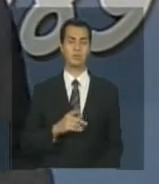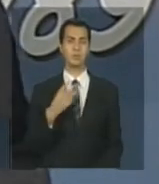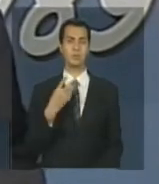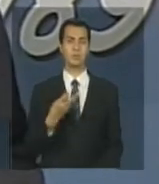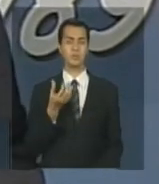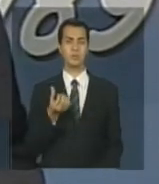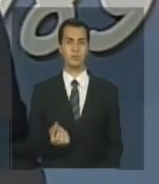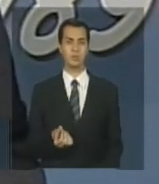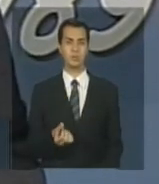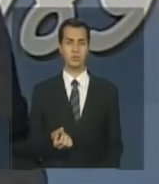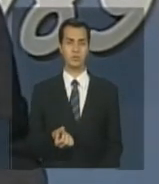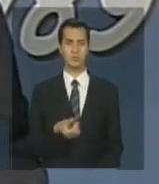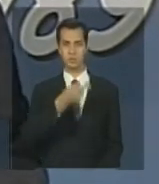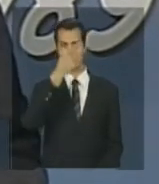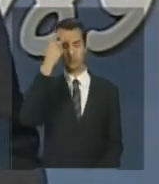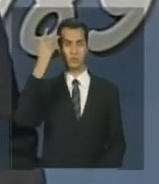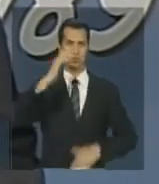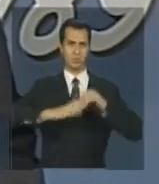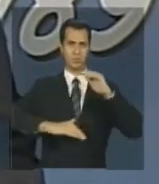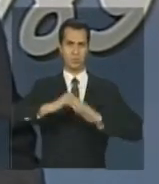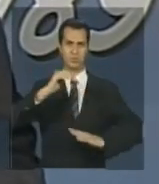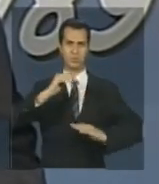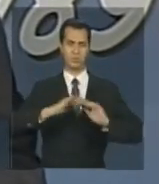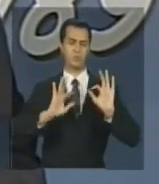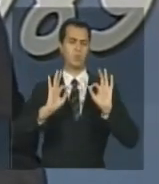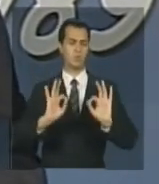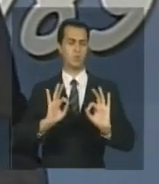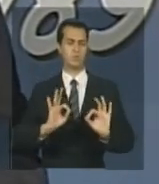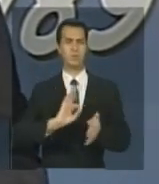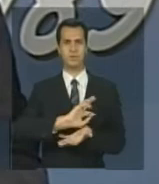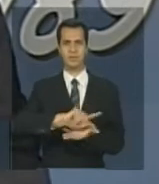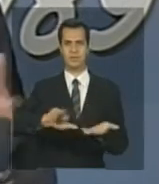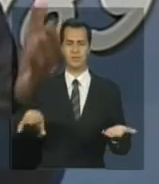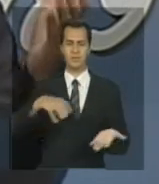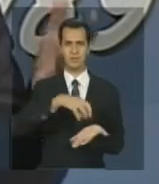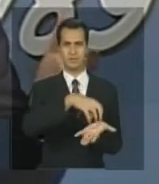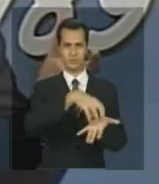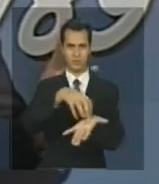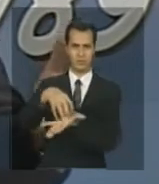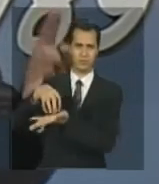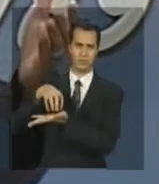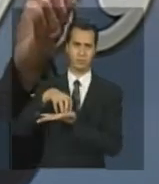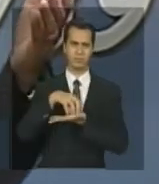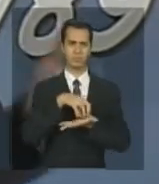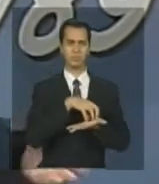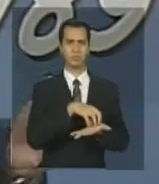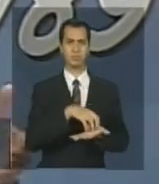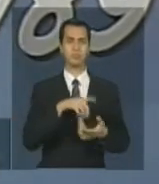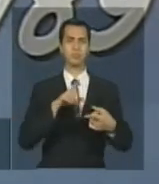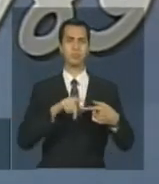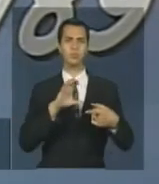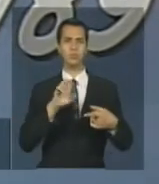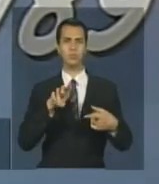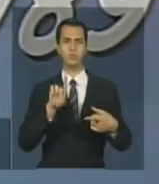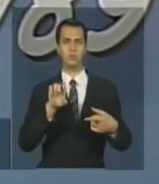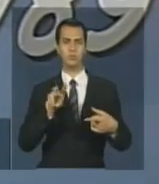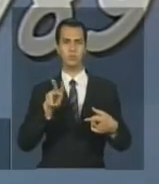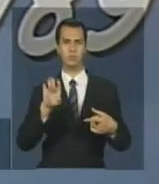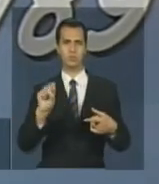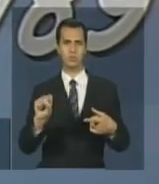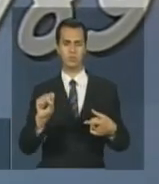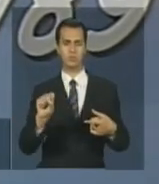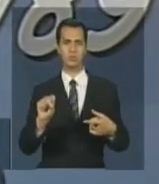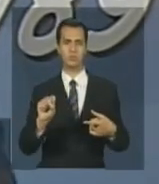36 é profissionais qualificados de diversas instituições e notadamente da codevasf uma